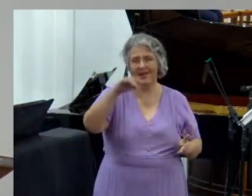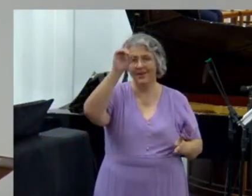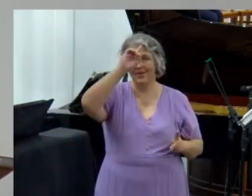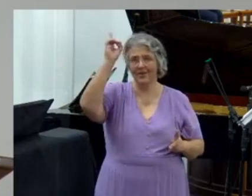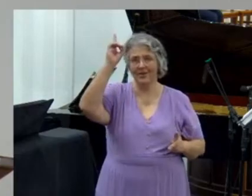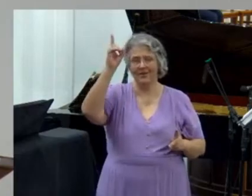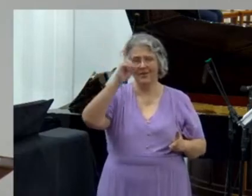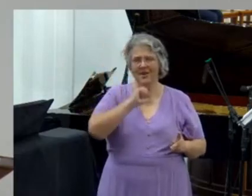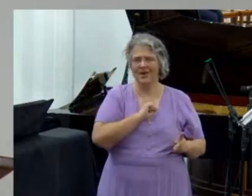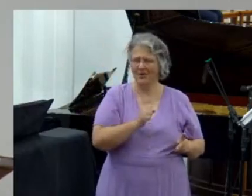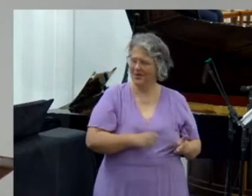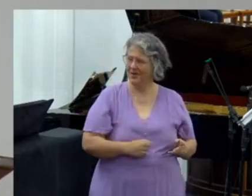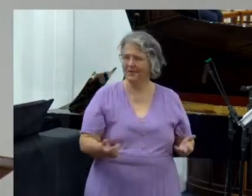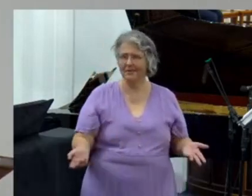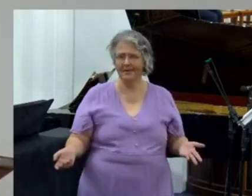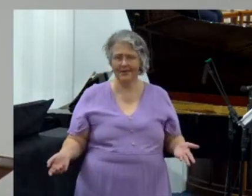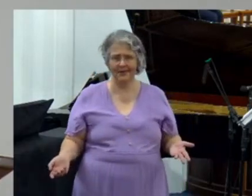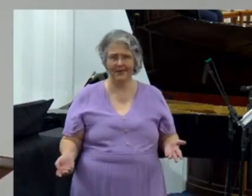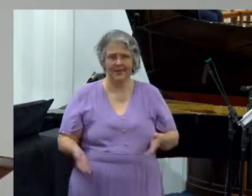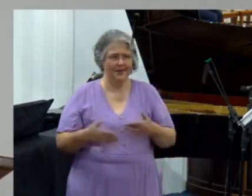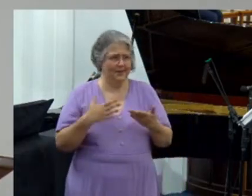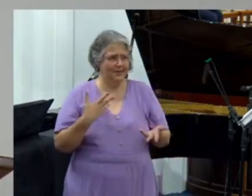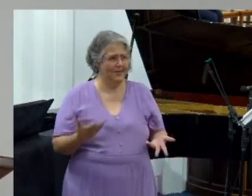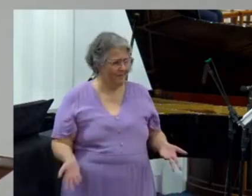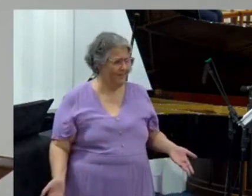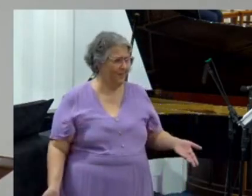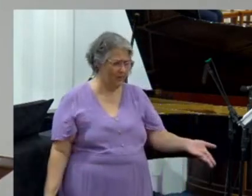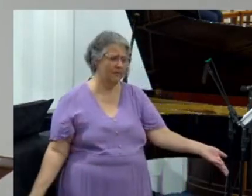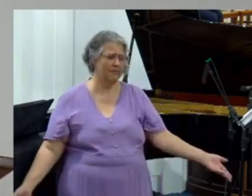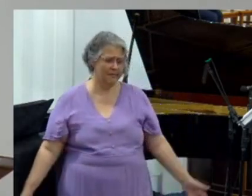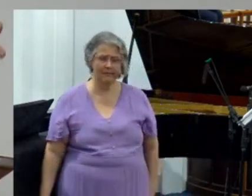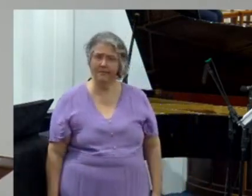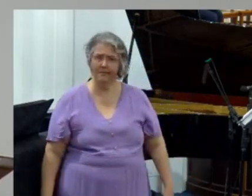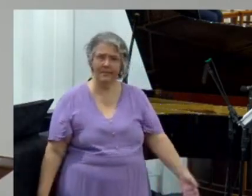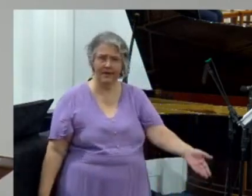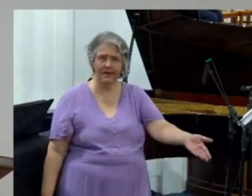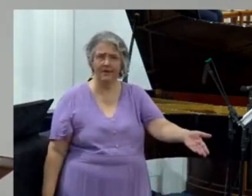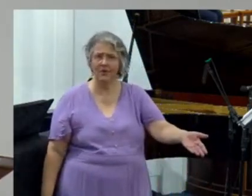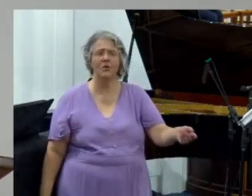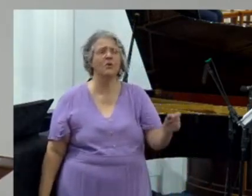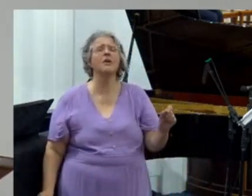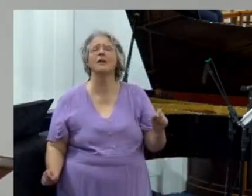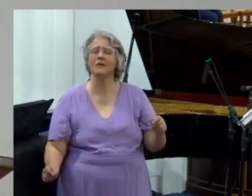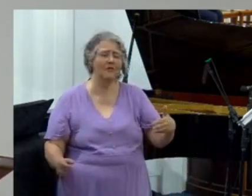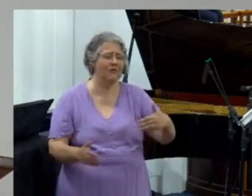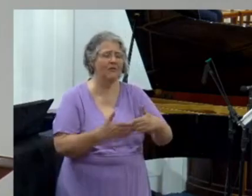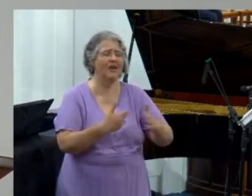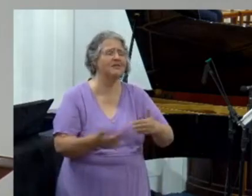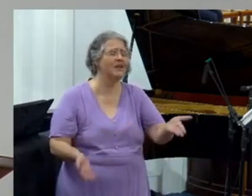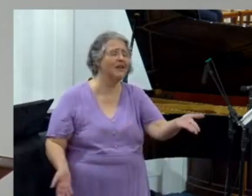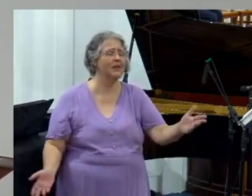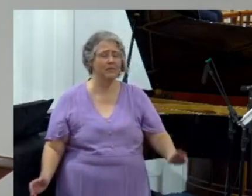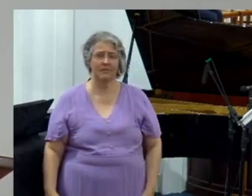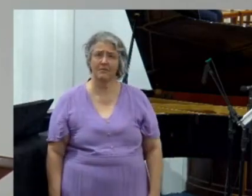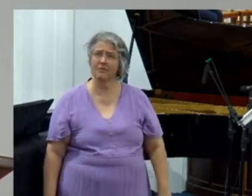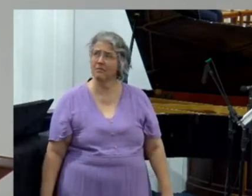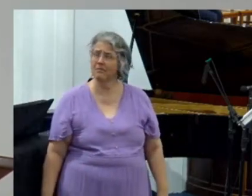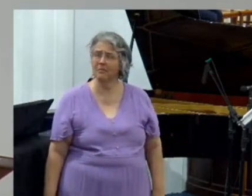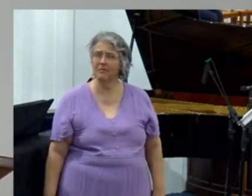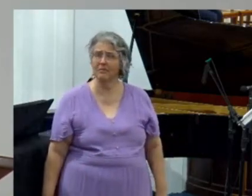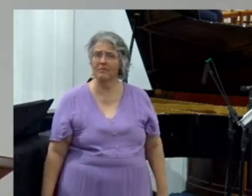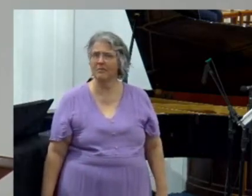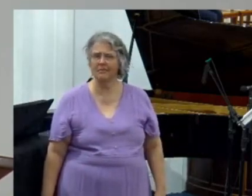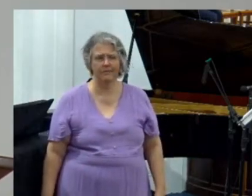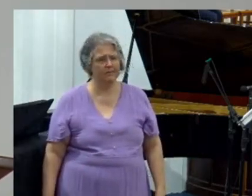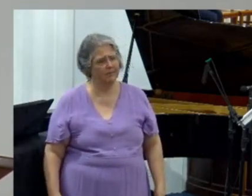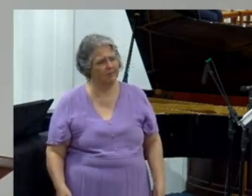então incomodados começam a dizer: vejam o que estão fazendo, Jesus Cristo fala o seguinte: nunca